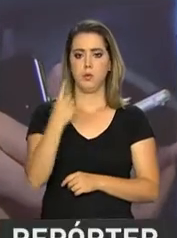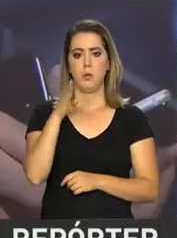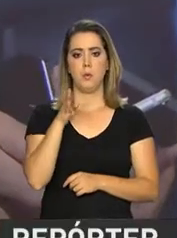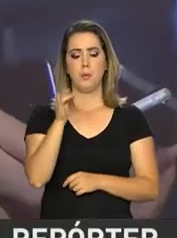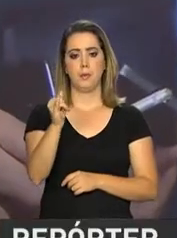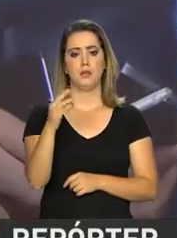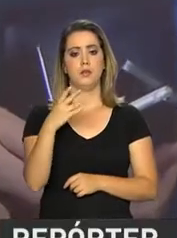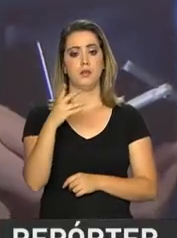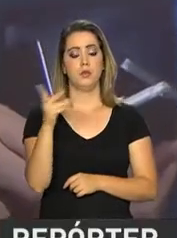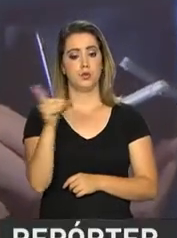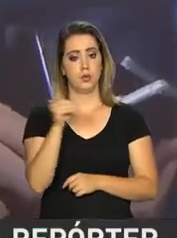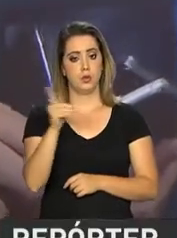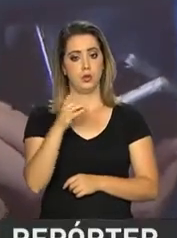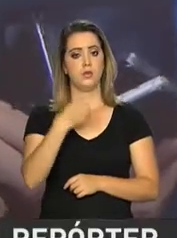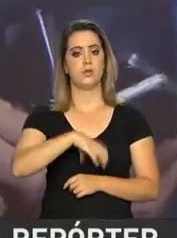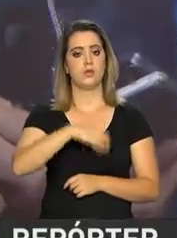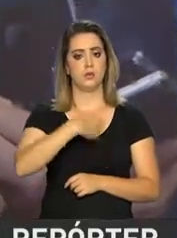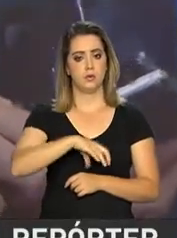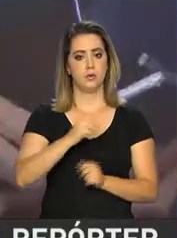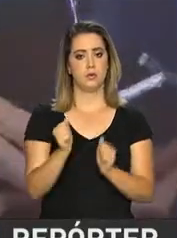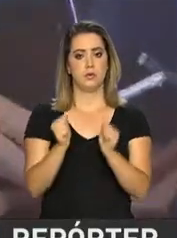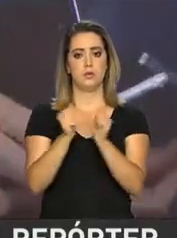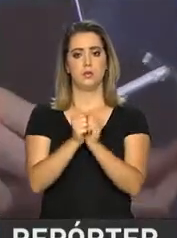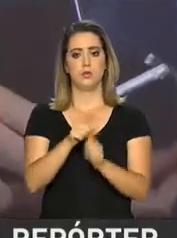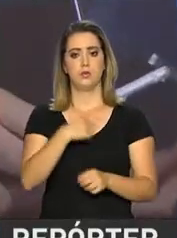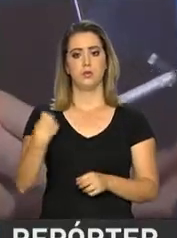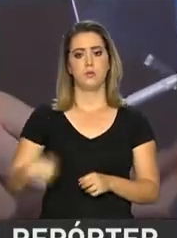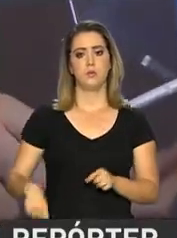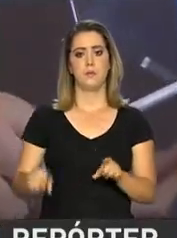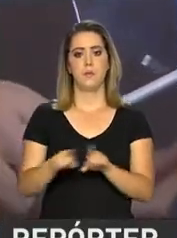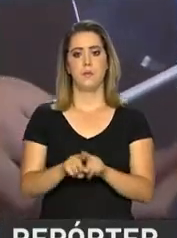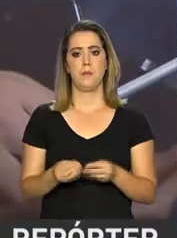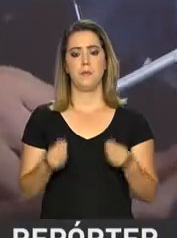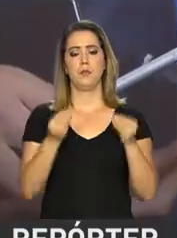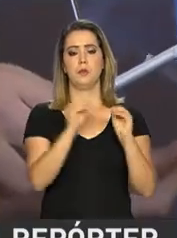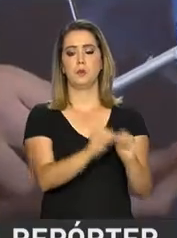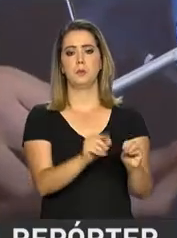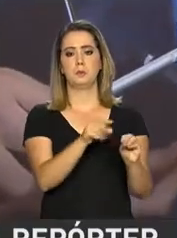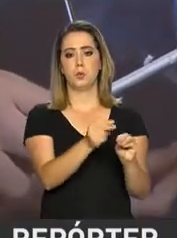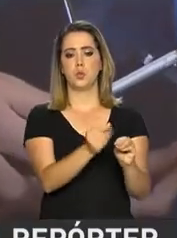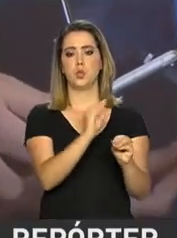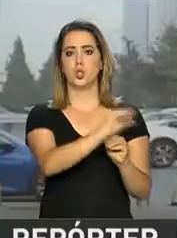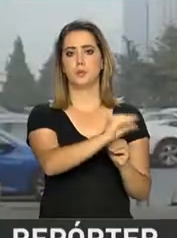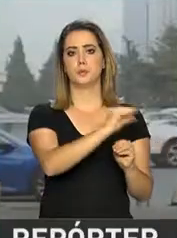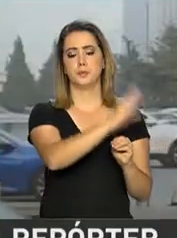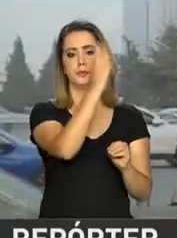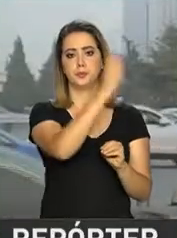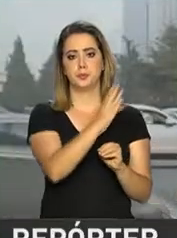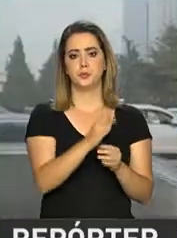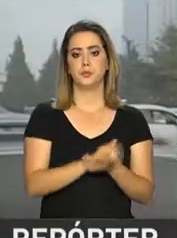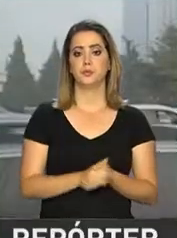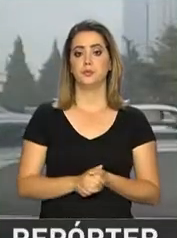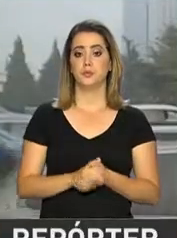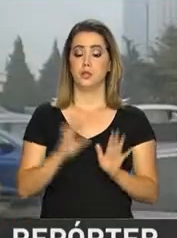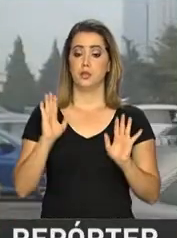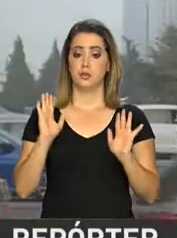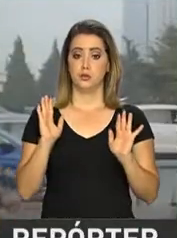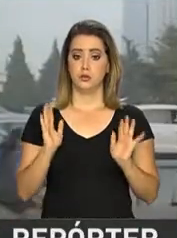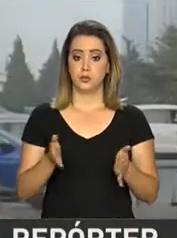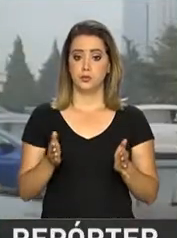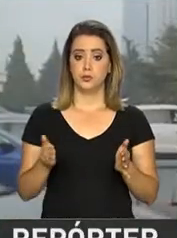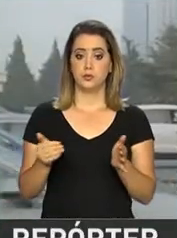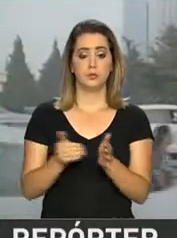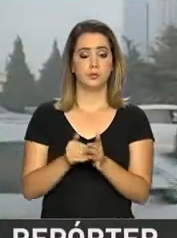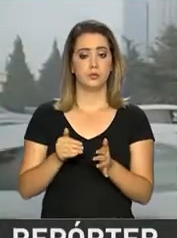quinta se associando com um grupo chinês para fazer esses investimentos já no último dia da visita